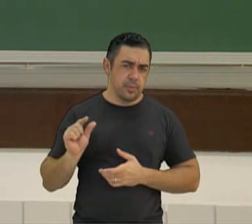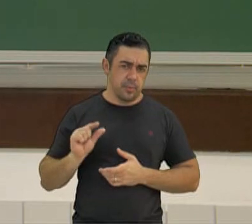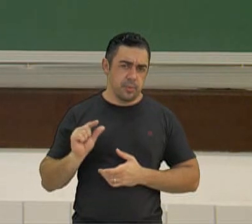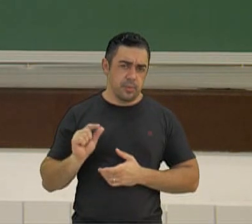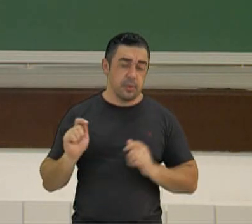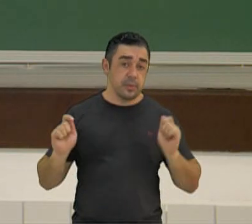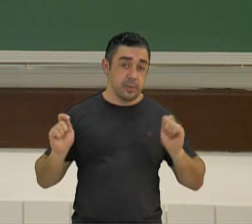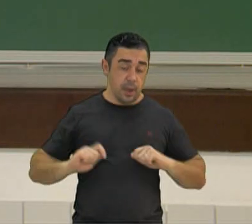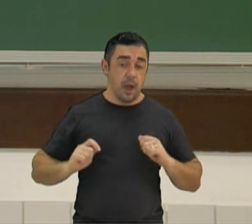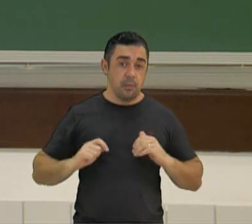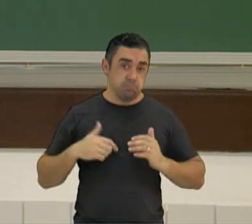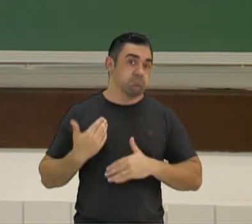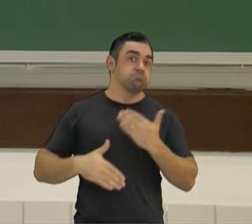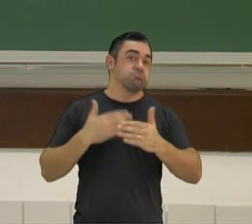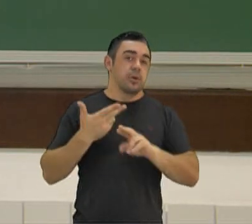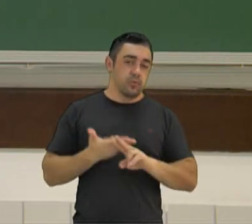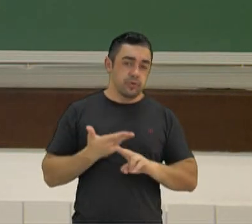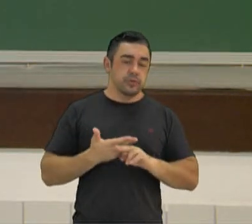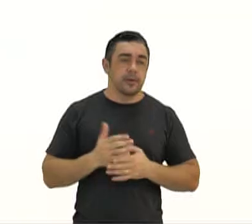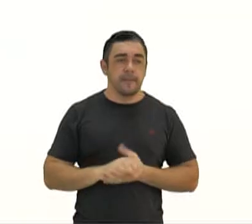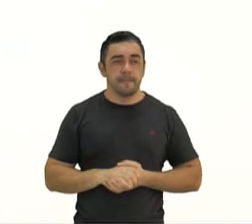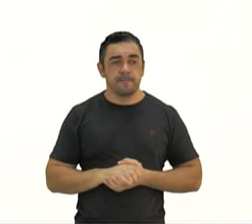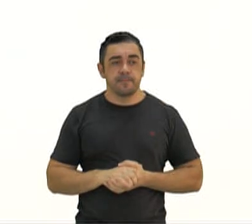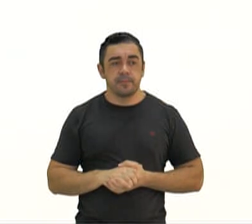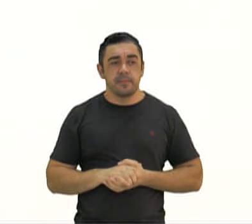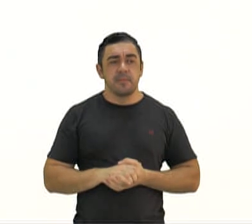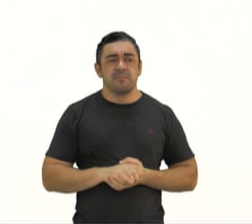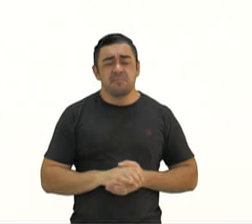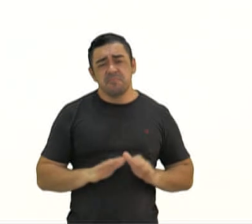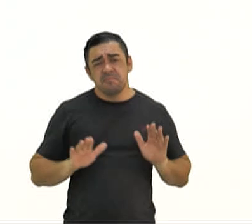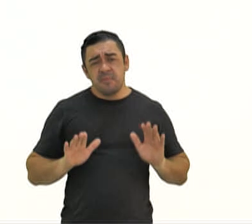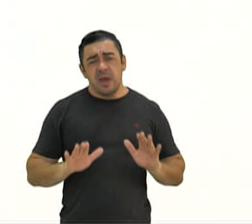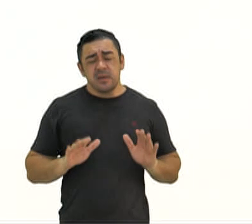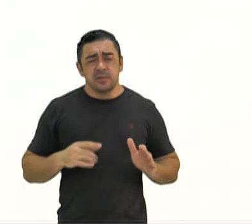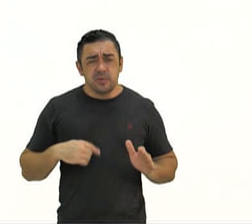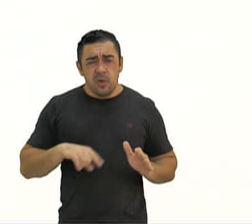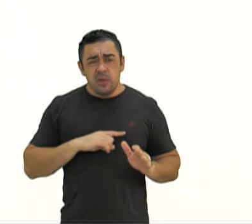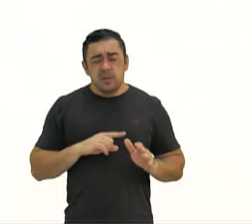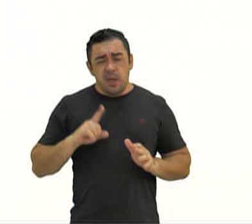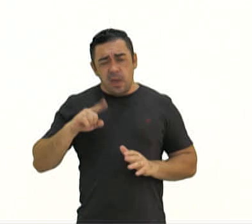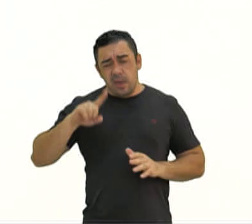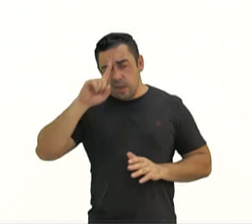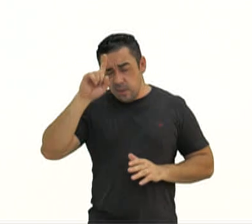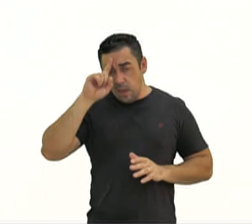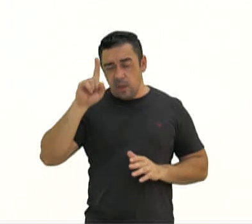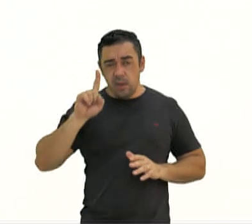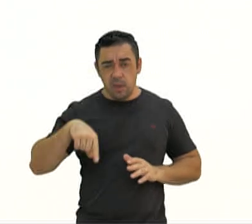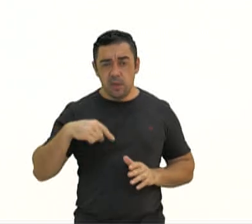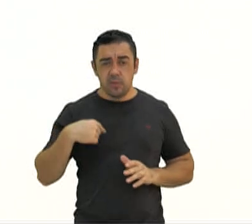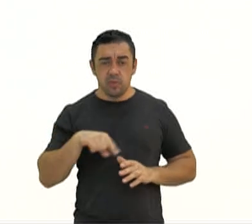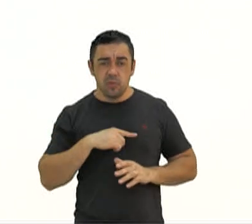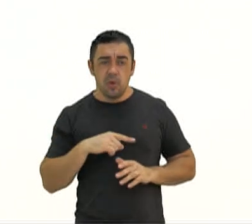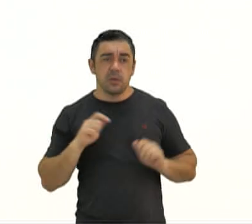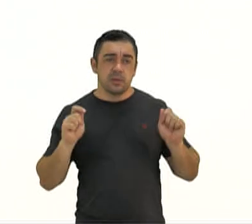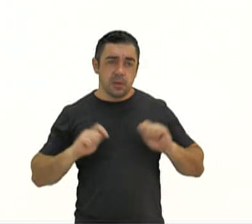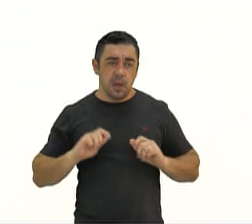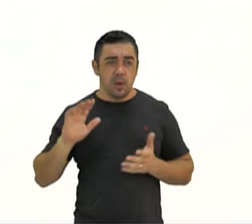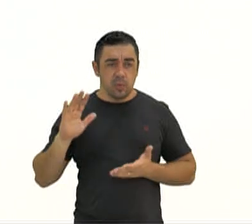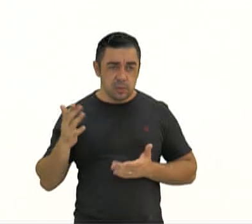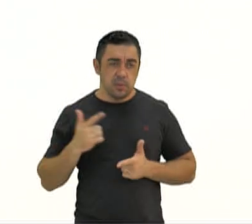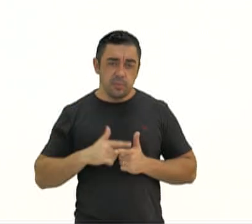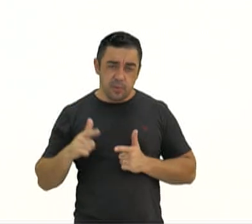do que pode ser utilizado ainda, só que devemos ter a ideia que somos muito suscetíveis